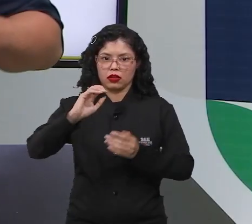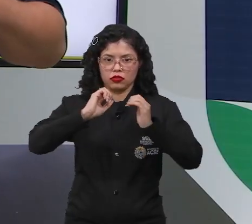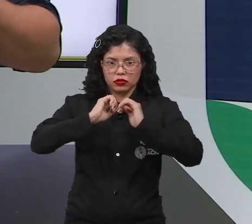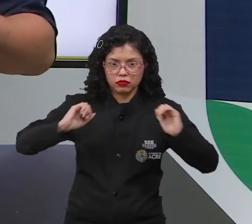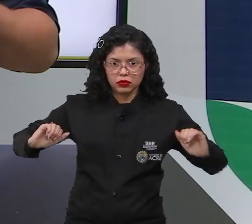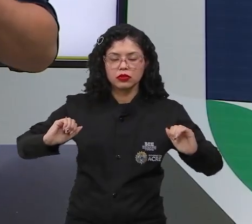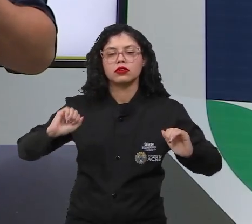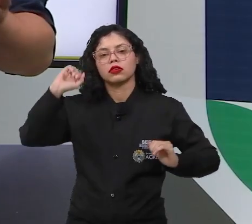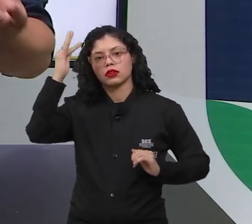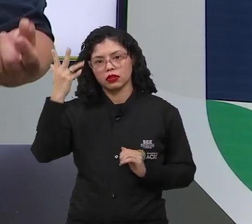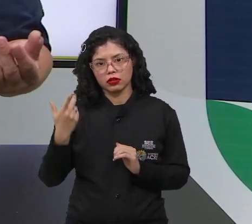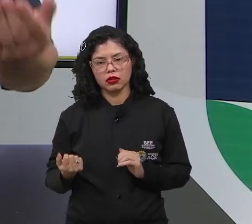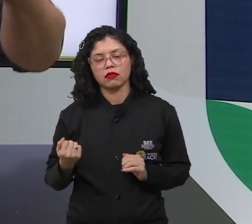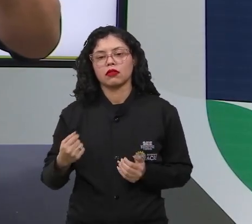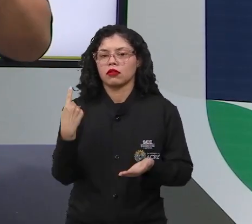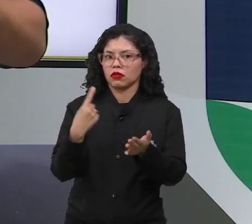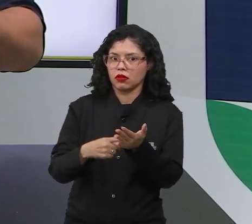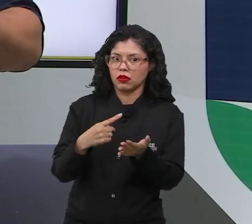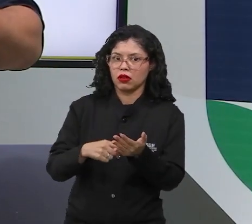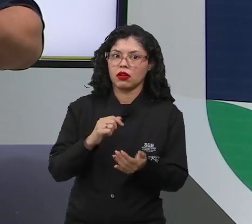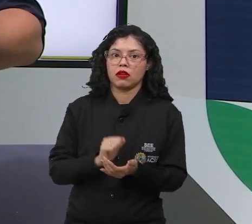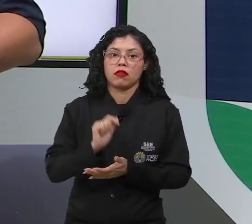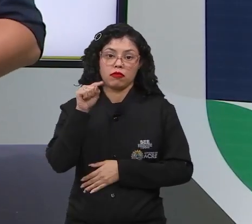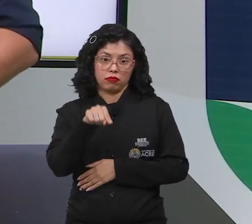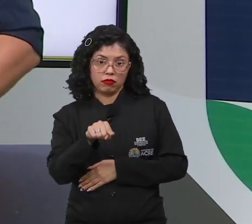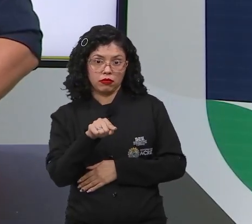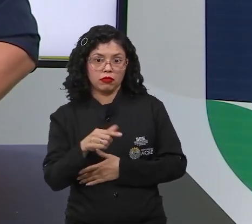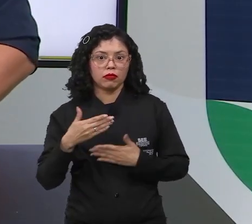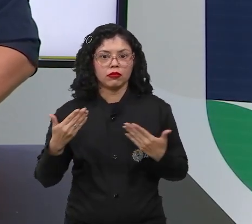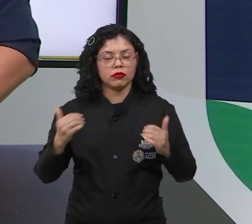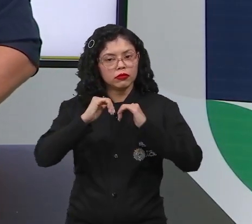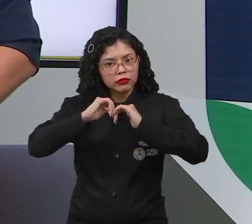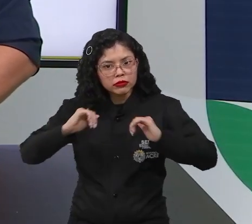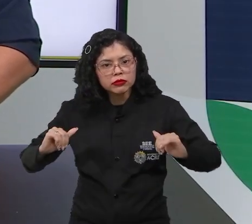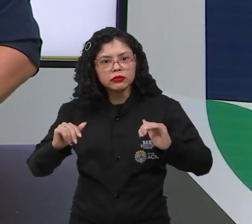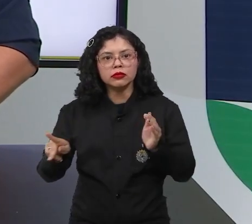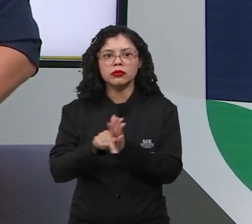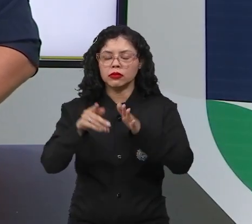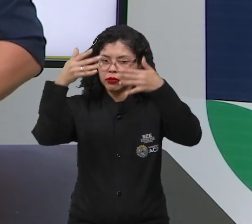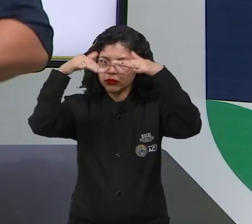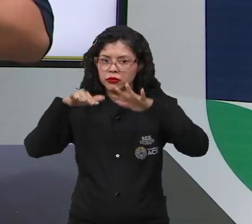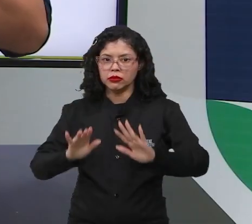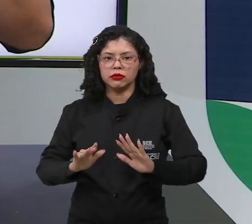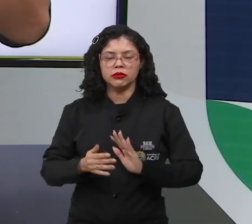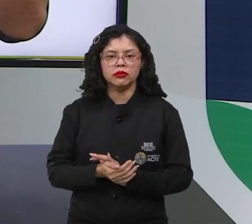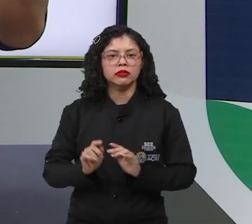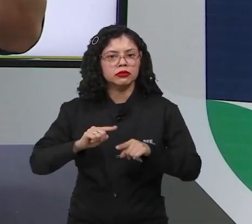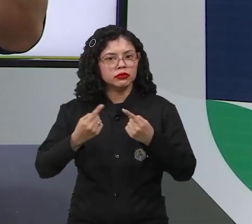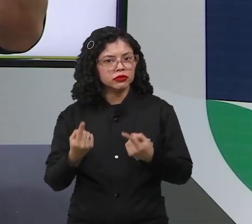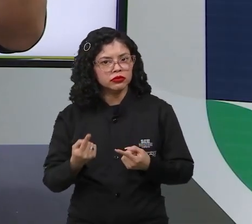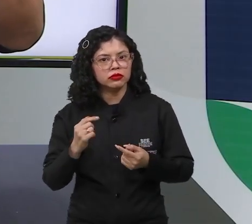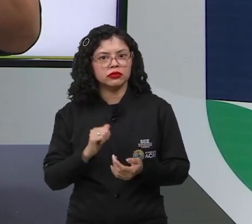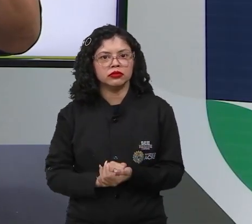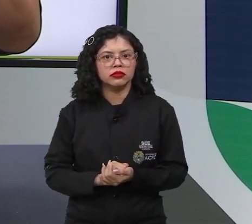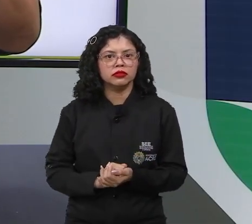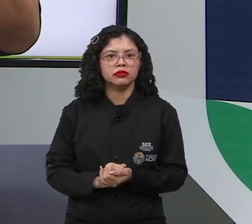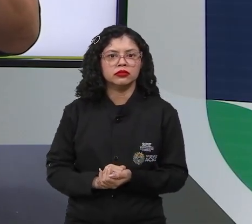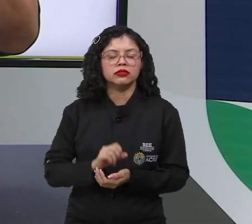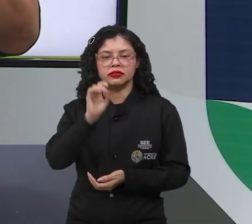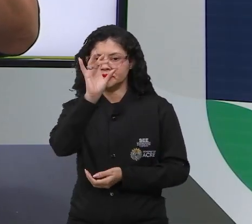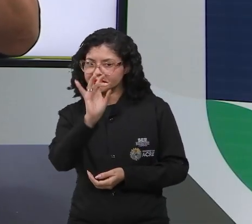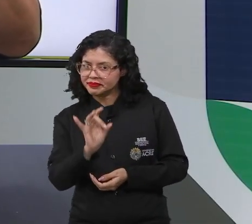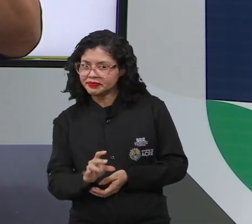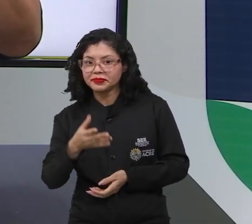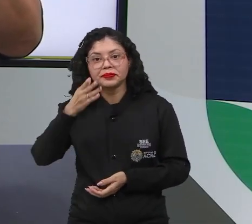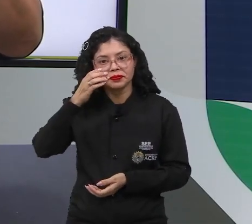África, sem levar em consideração isso aqui, que é a divisão natural da África. Mas isso deixei aí a título